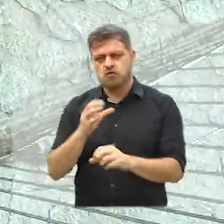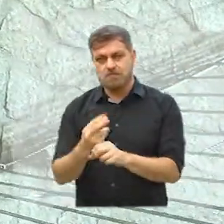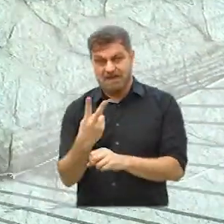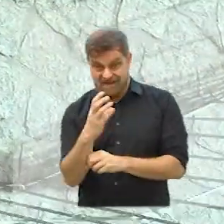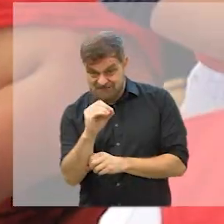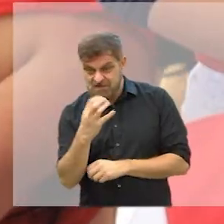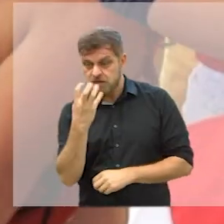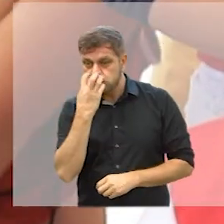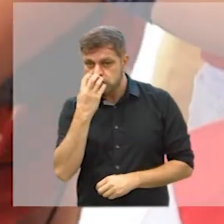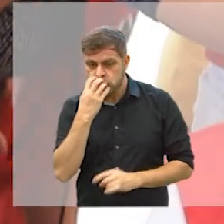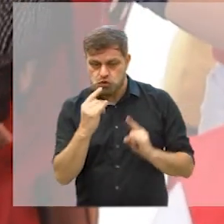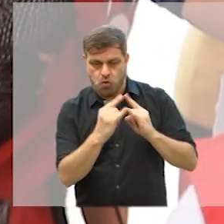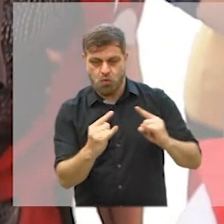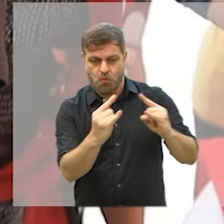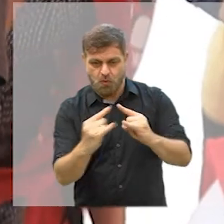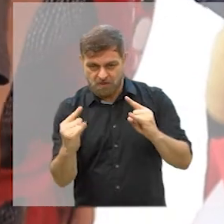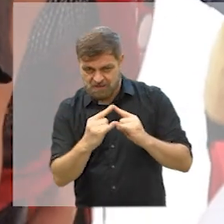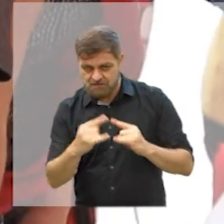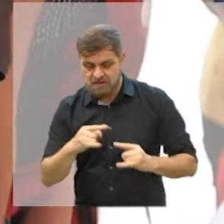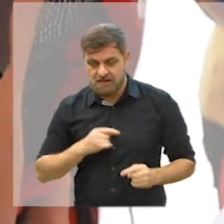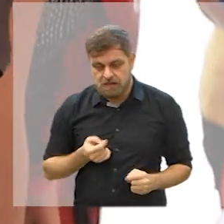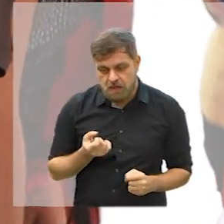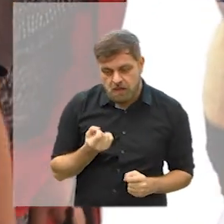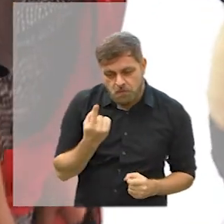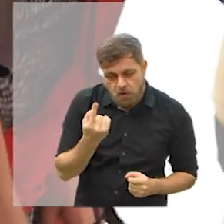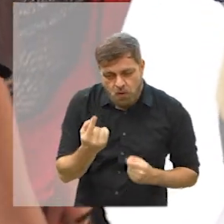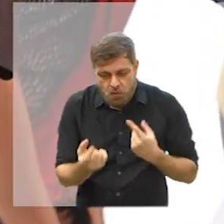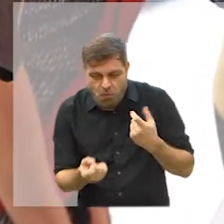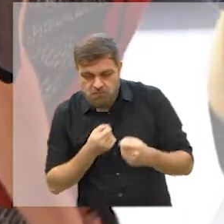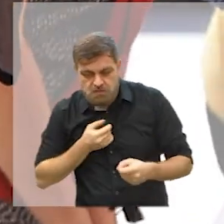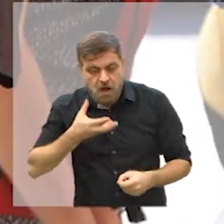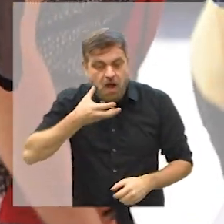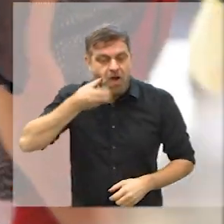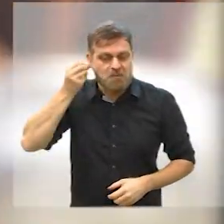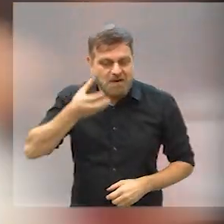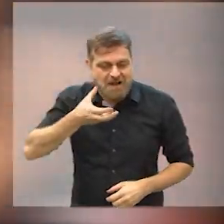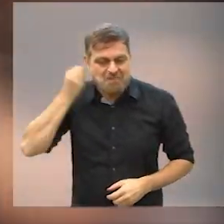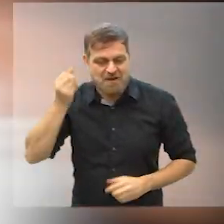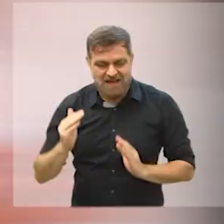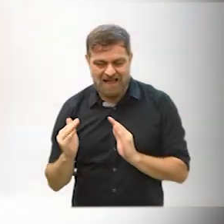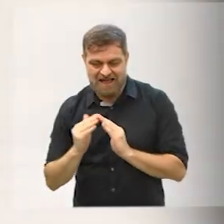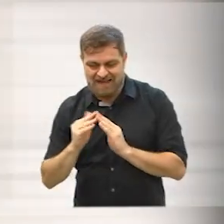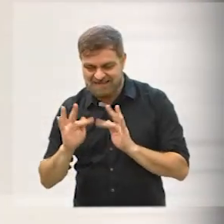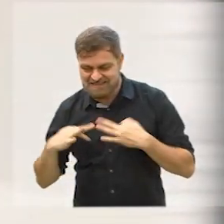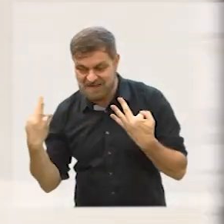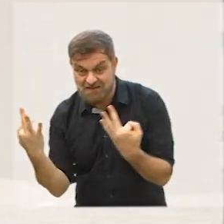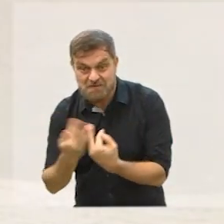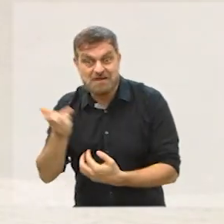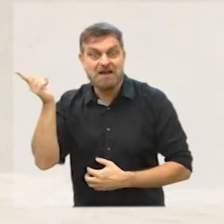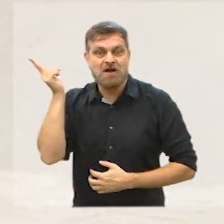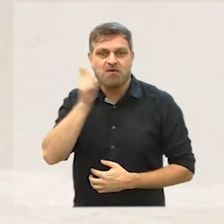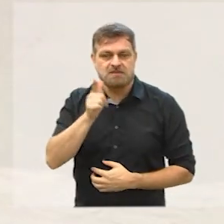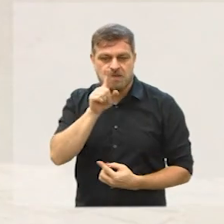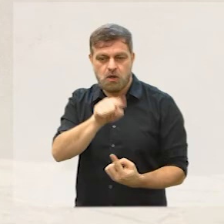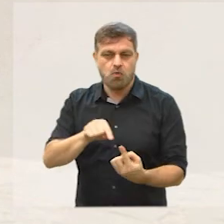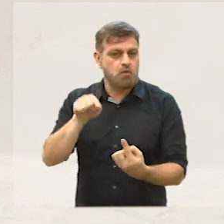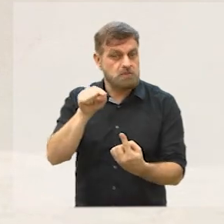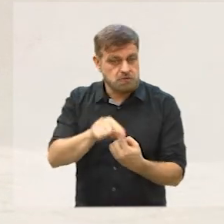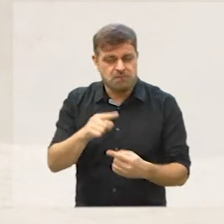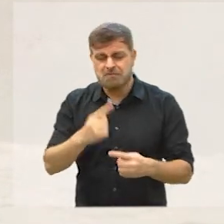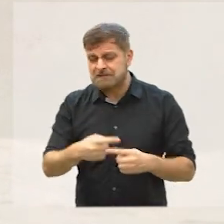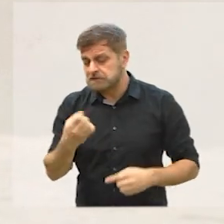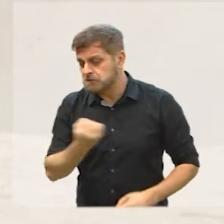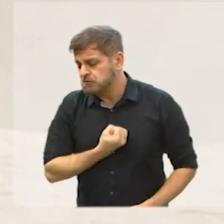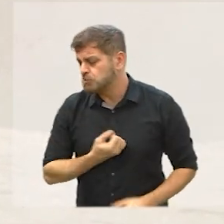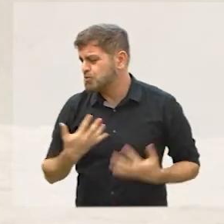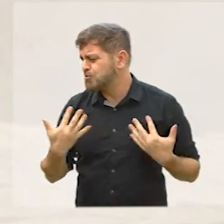são levados para a feirinha e aos poucos, cada cachorrinho vai conquistando uma família. Objetivo alcançado diante de